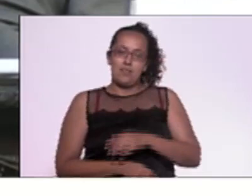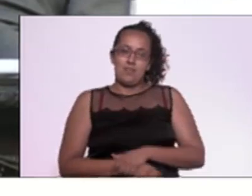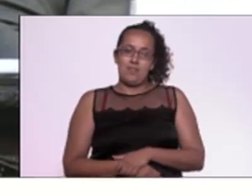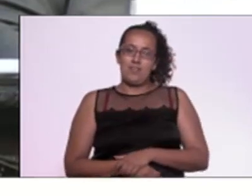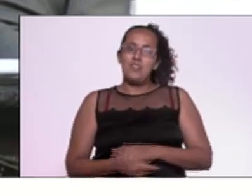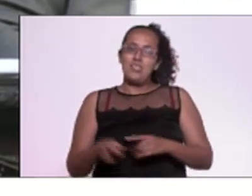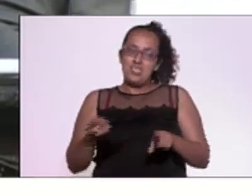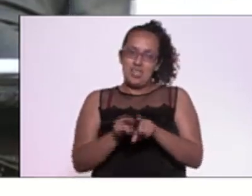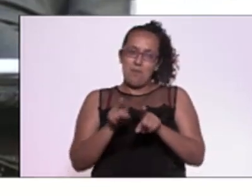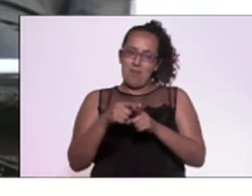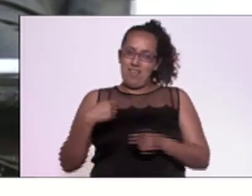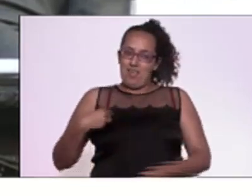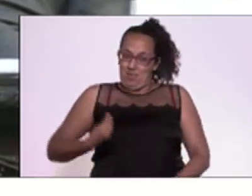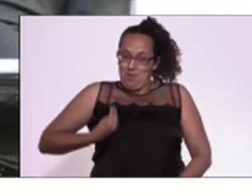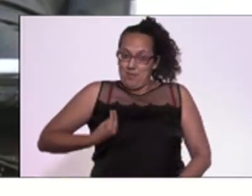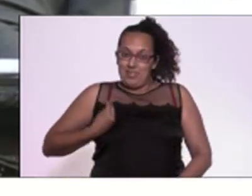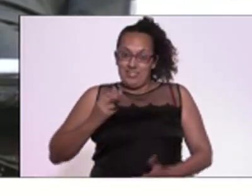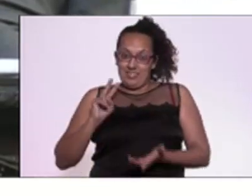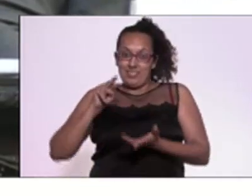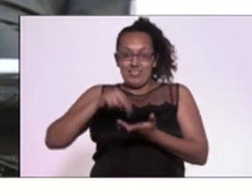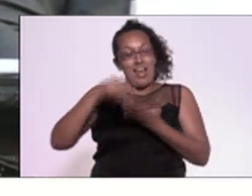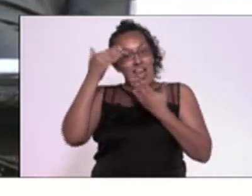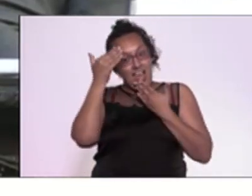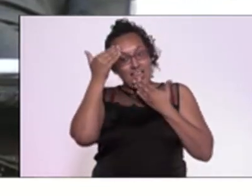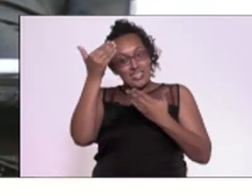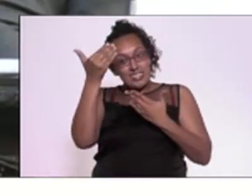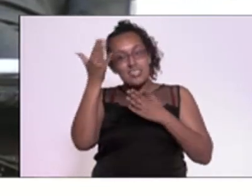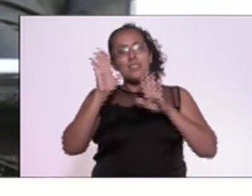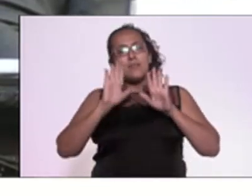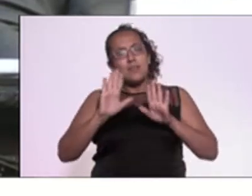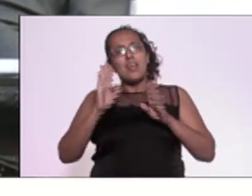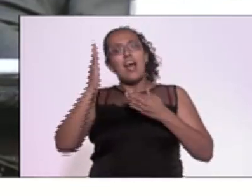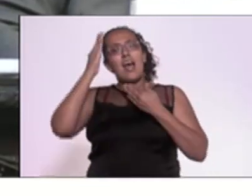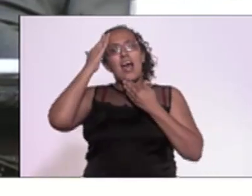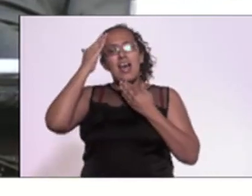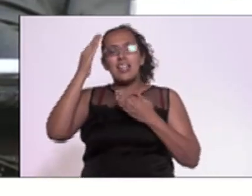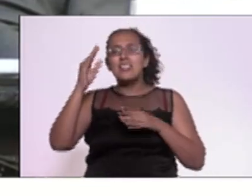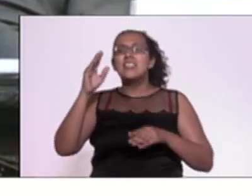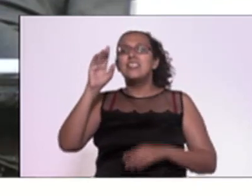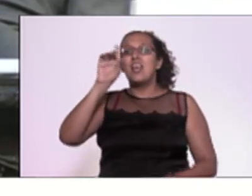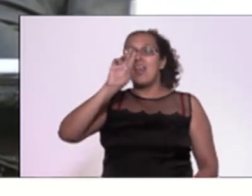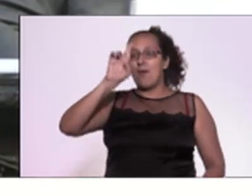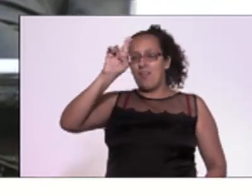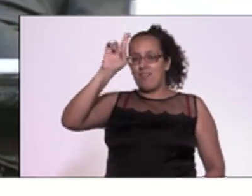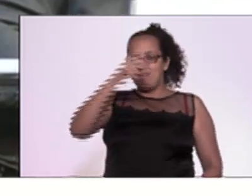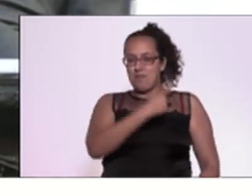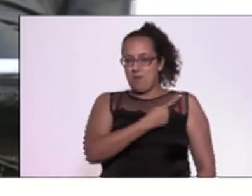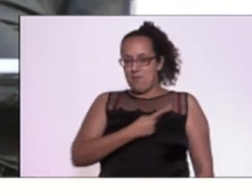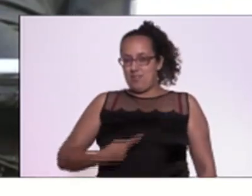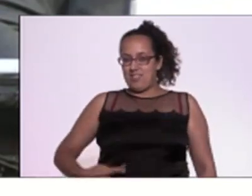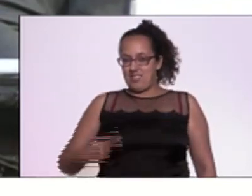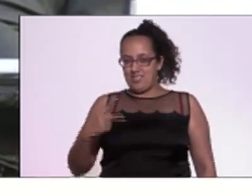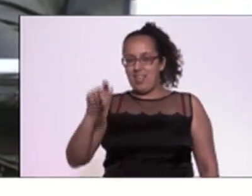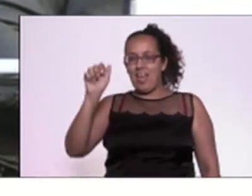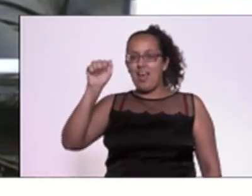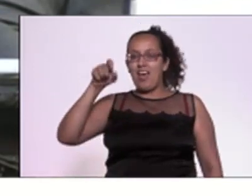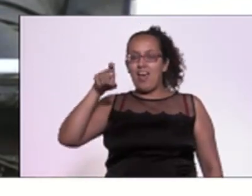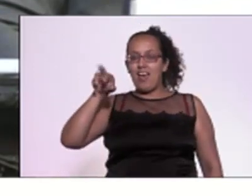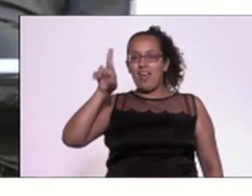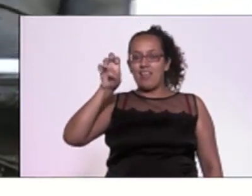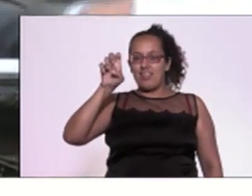Não é a deputada Laura, que ela não era nascida ainda. Com a palavra, Gilson de Barros, para sua